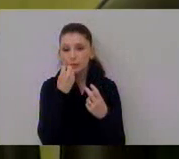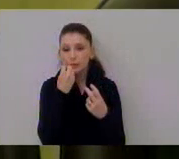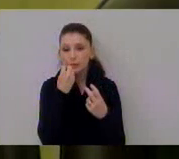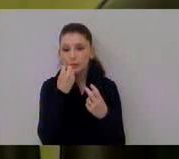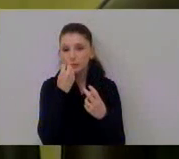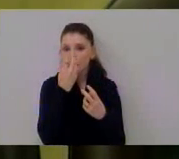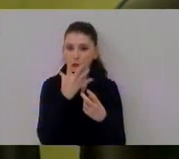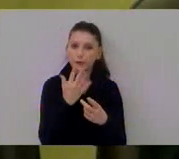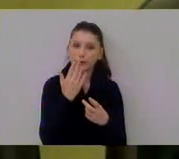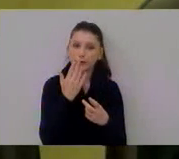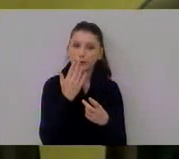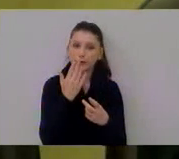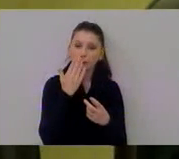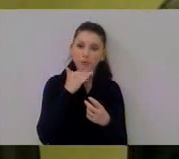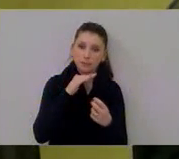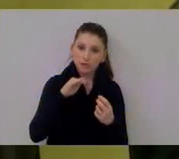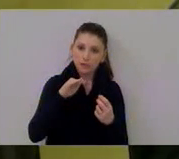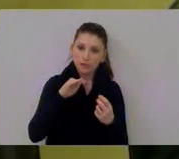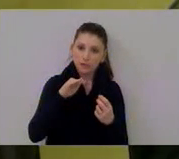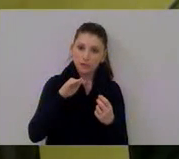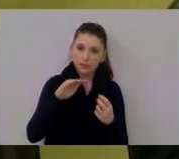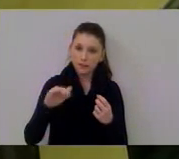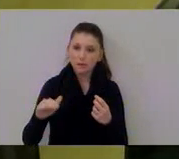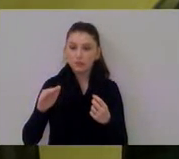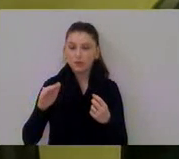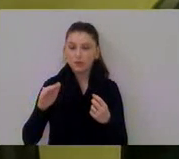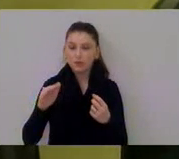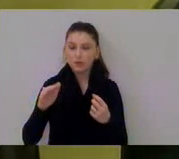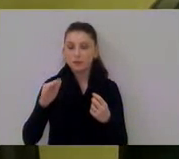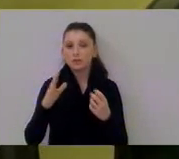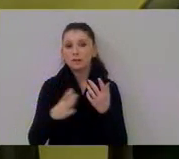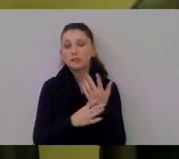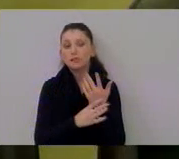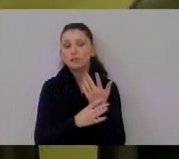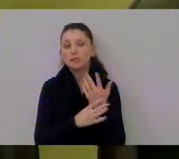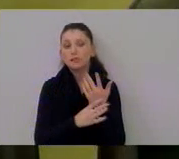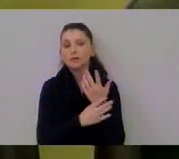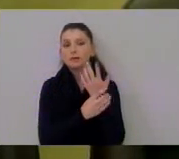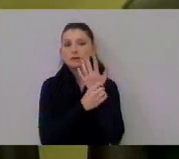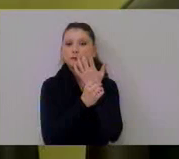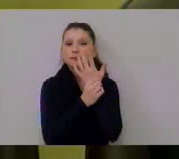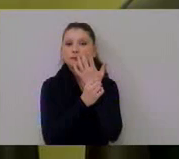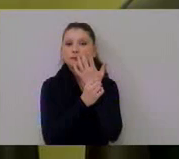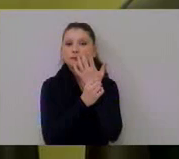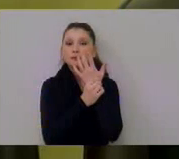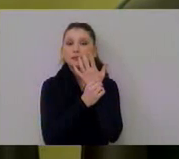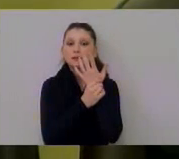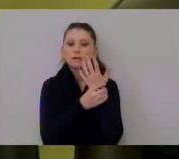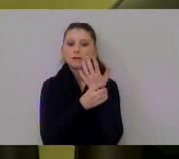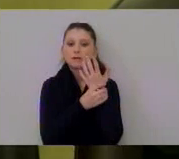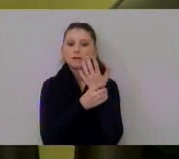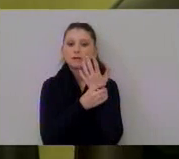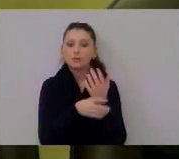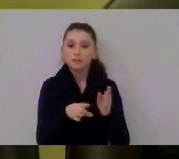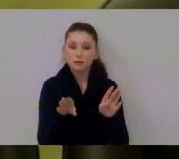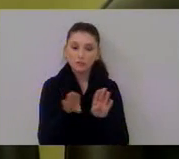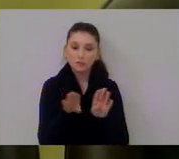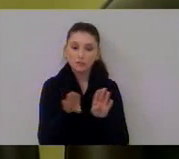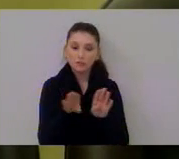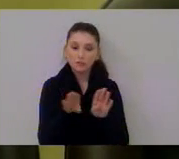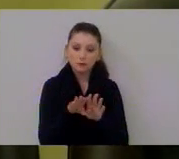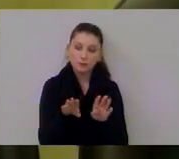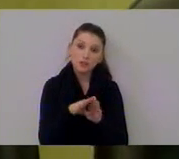tem se falado muito em segurança, e o esporte, a